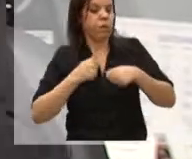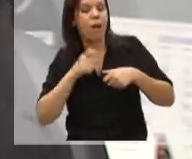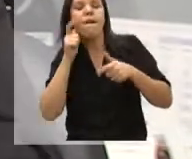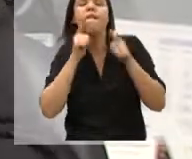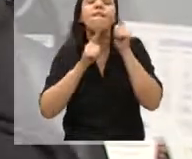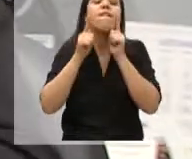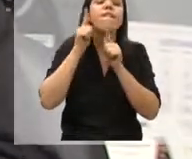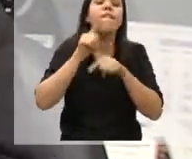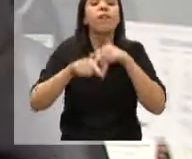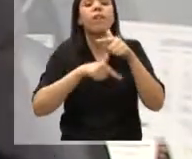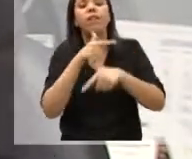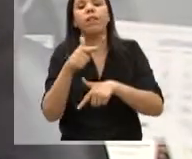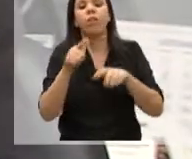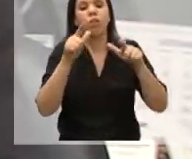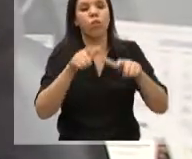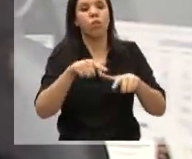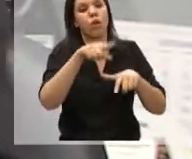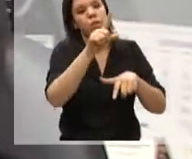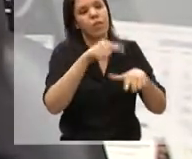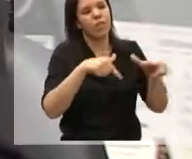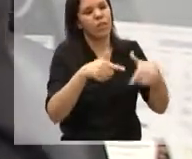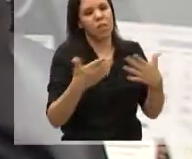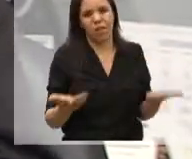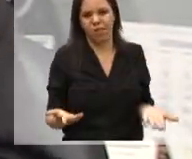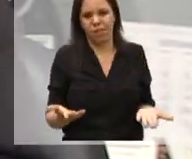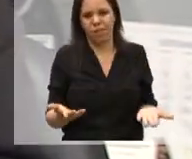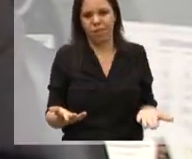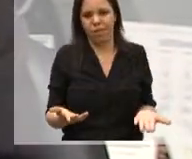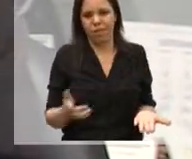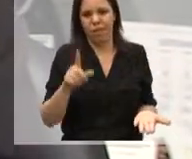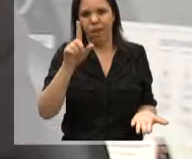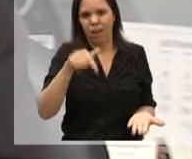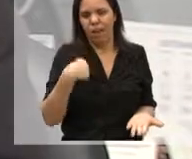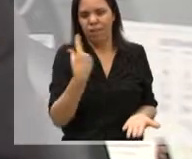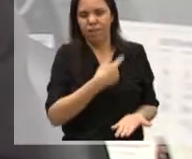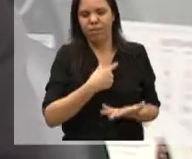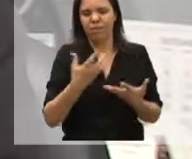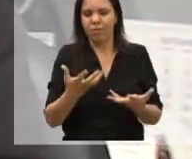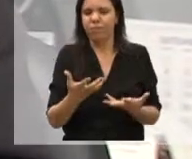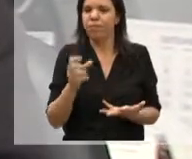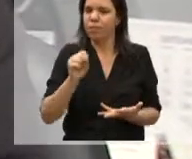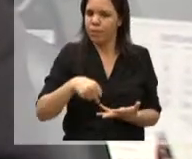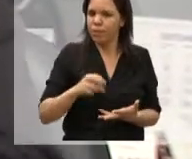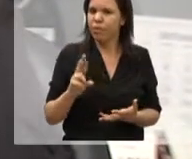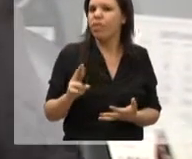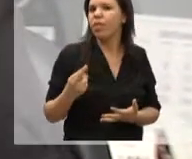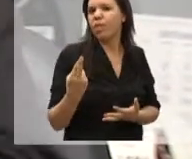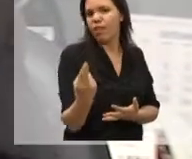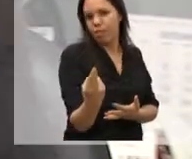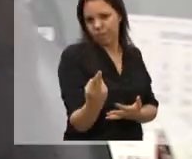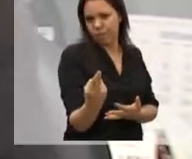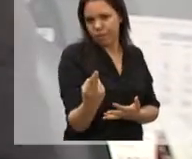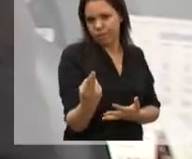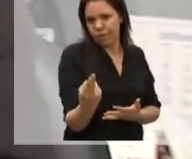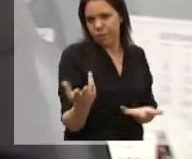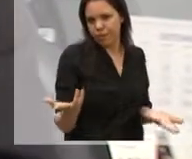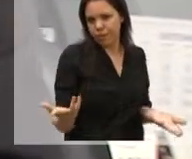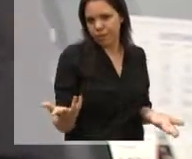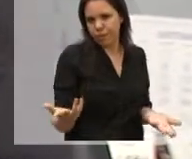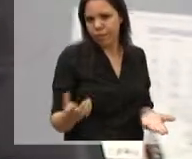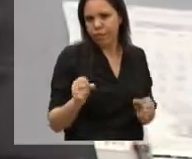barba, trabalhar e ter um lugar para trabalhar. E isso, queiramos ou não, é resultado da boa política,